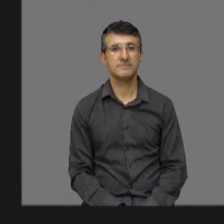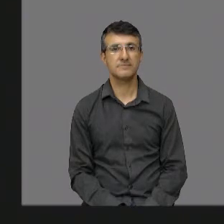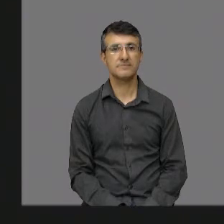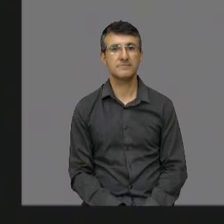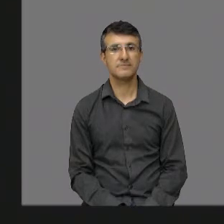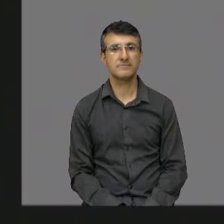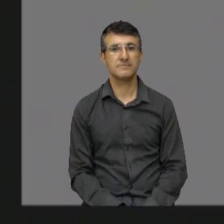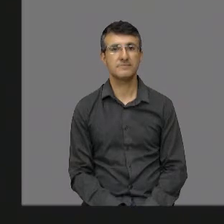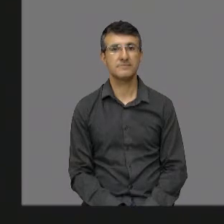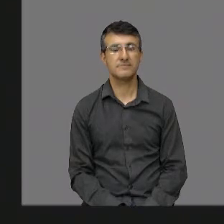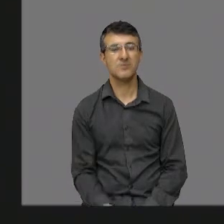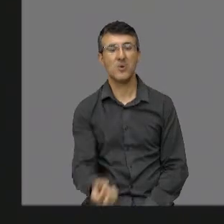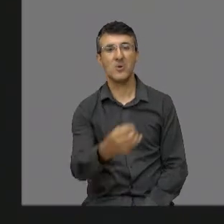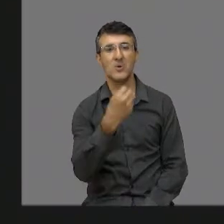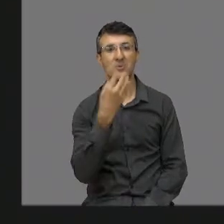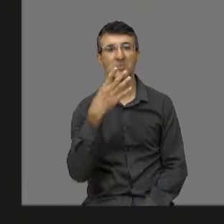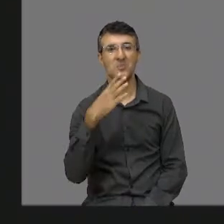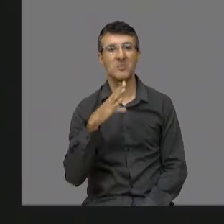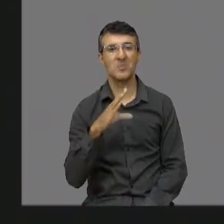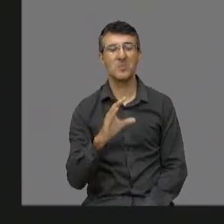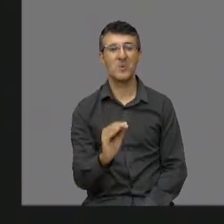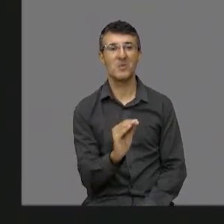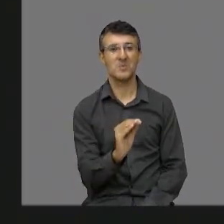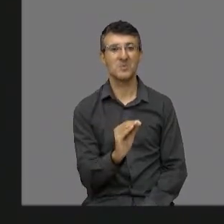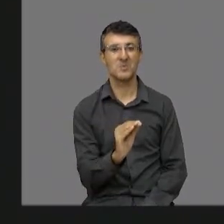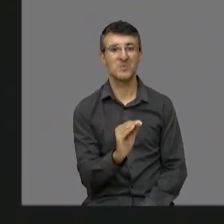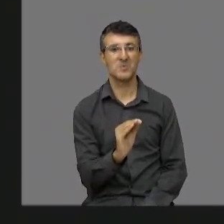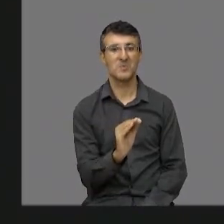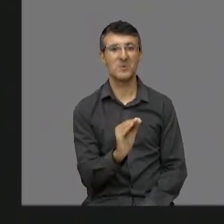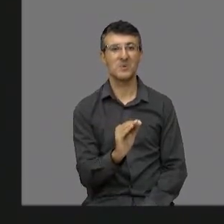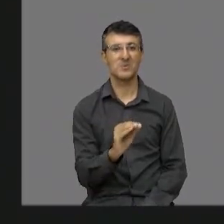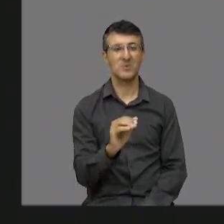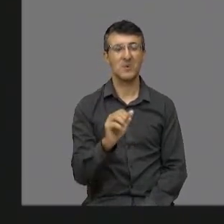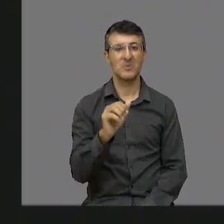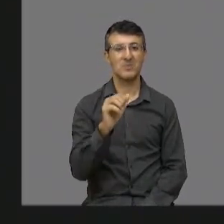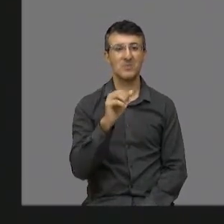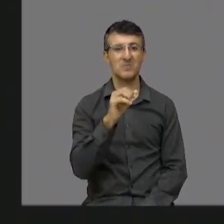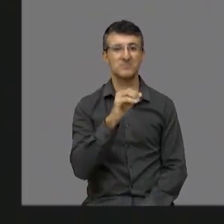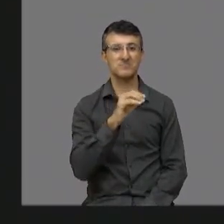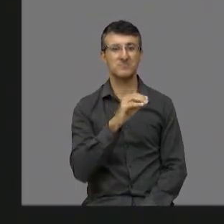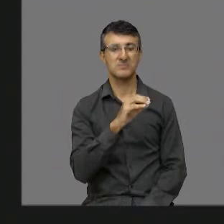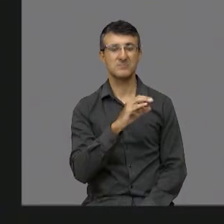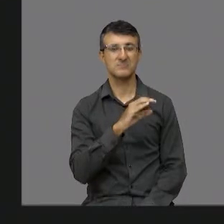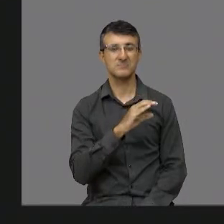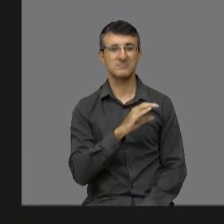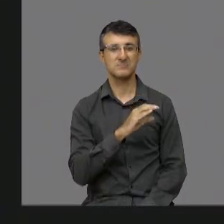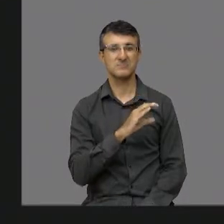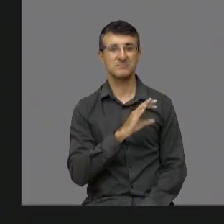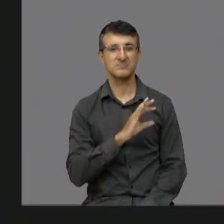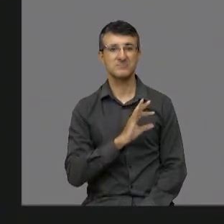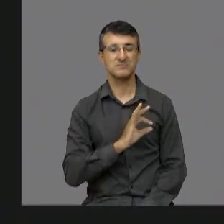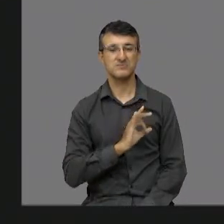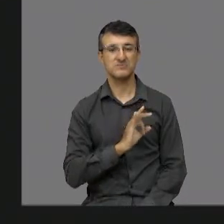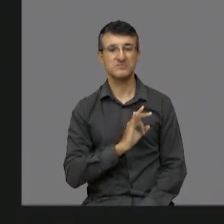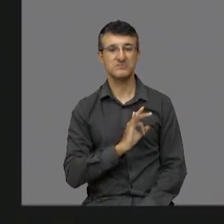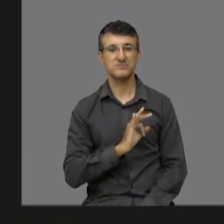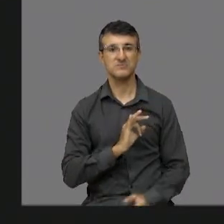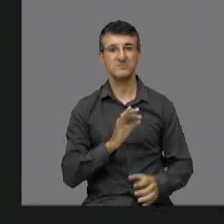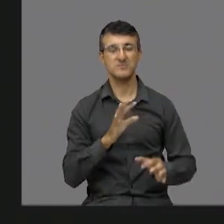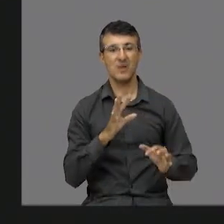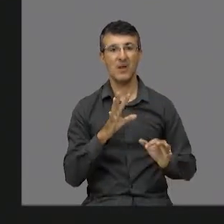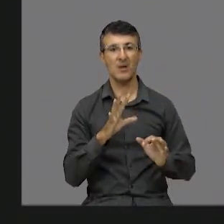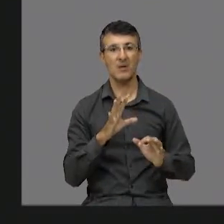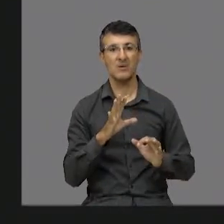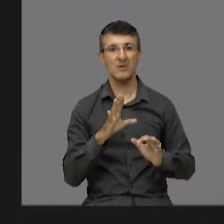Deixar aqui o meu boa noite, né? A doutora Ana de Paula de Oliveira, defensora pública aqui da nossa cidade de